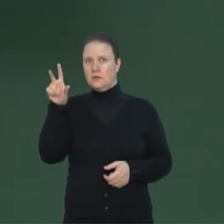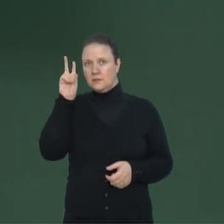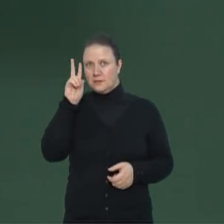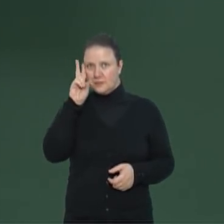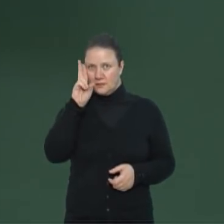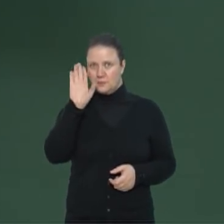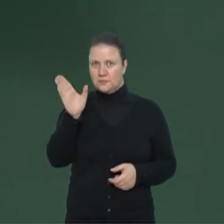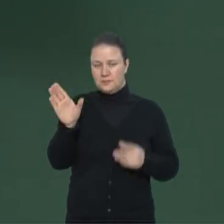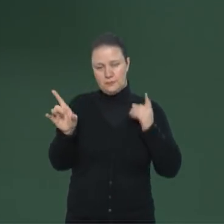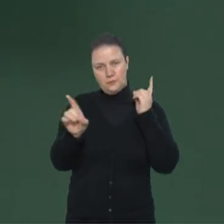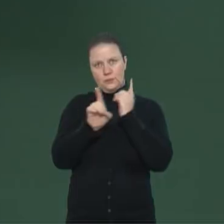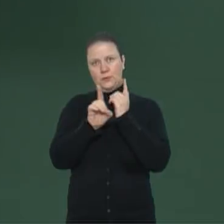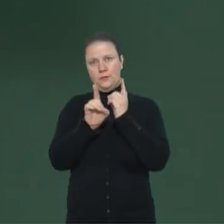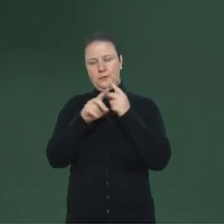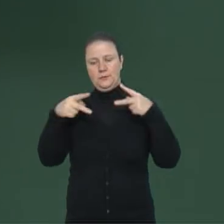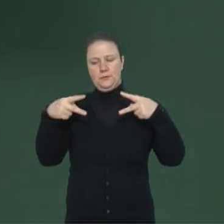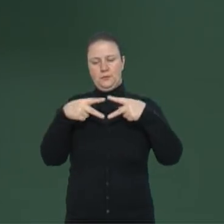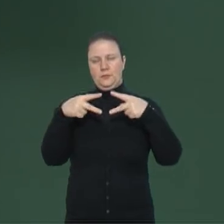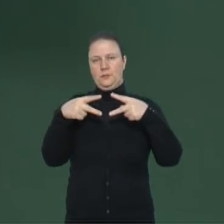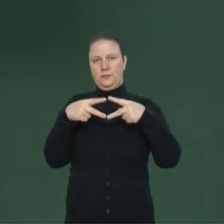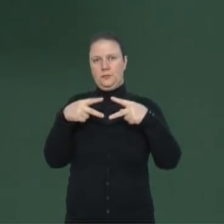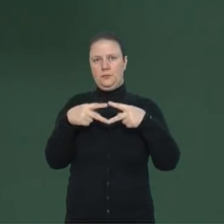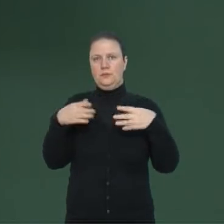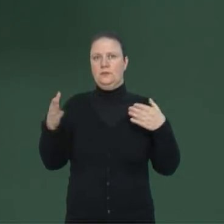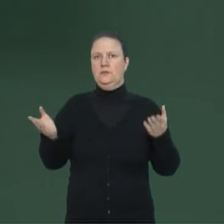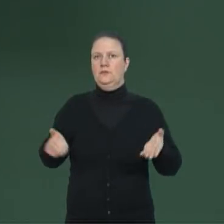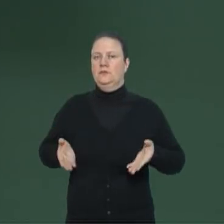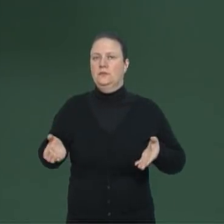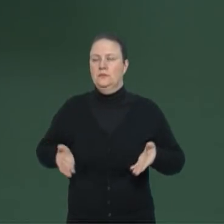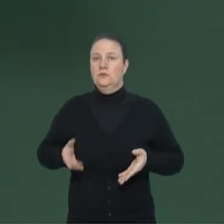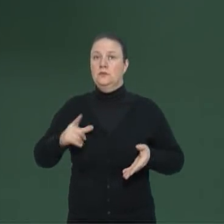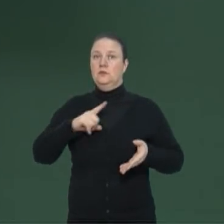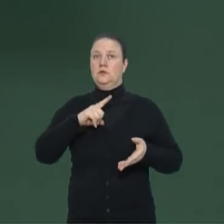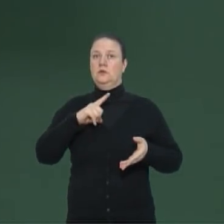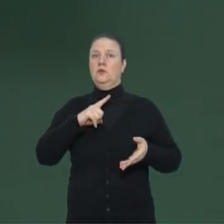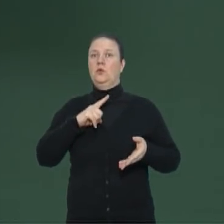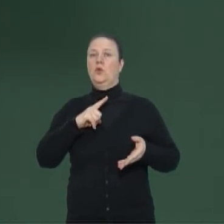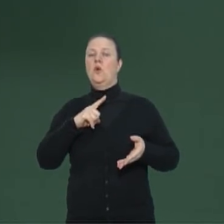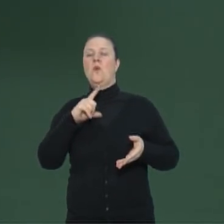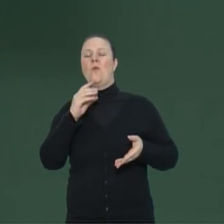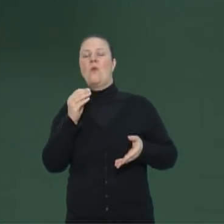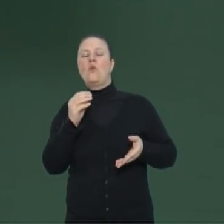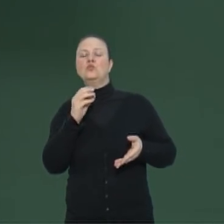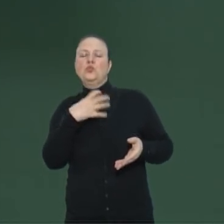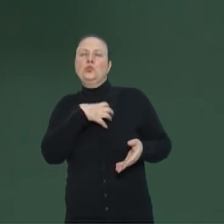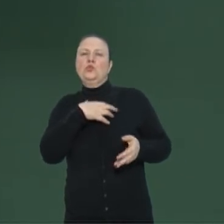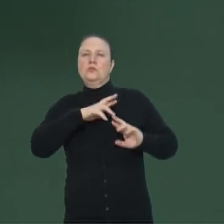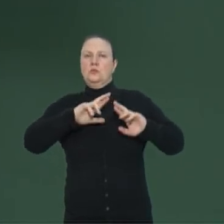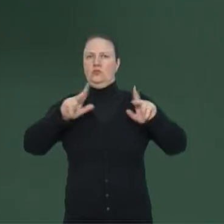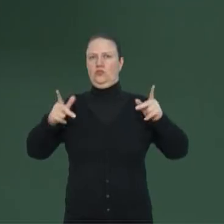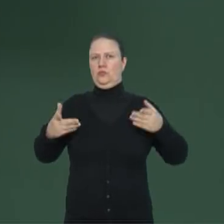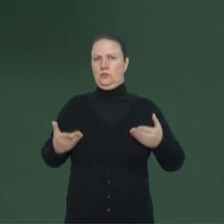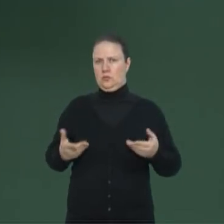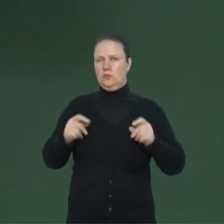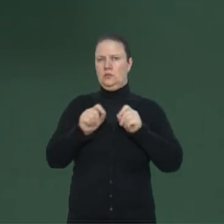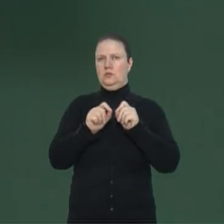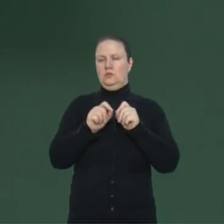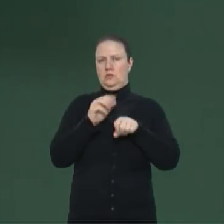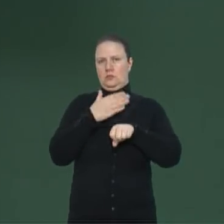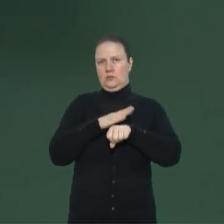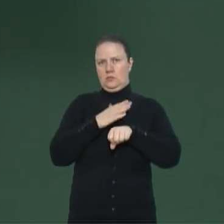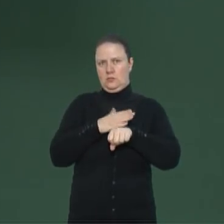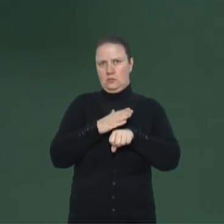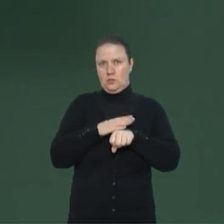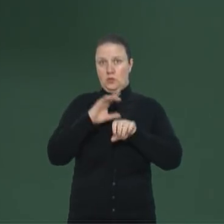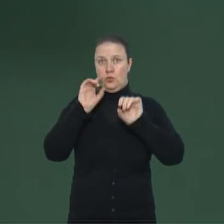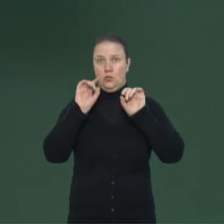encontrou resolvendo pela fórmula de Bhaskara, né? Só que aqui a gente tem uma versão alternativa, né? Mas essa versão alternativa aqui, ela